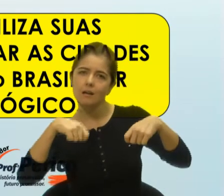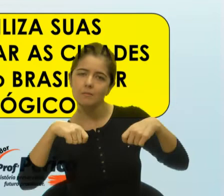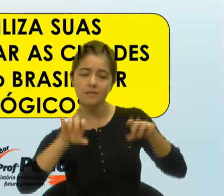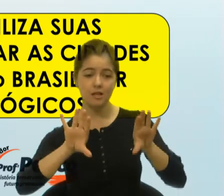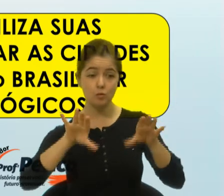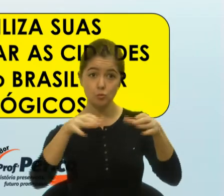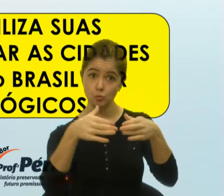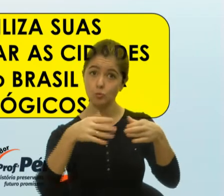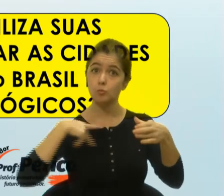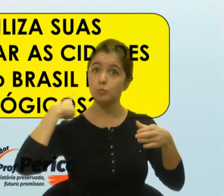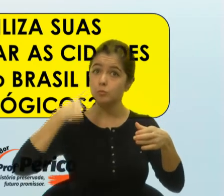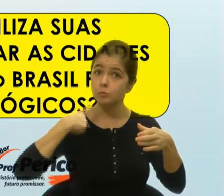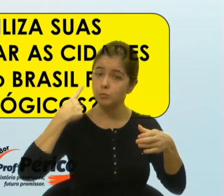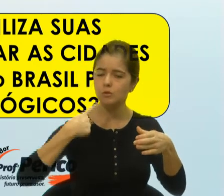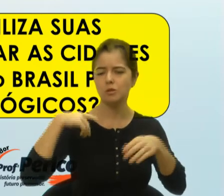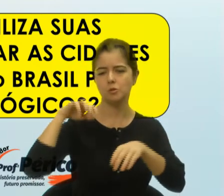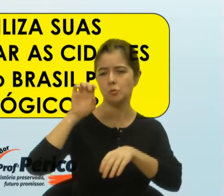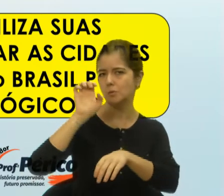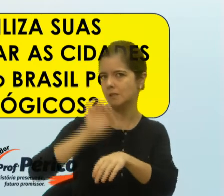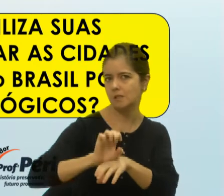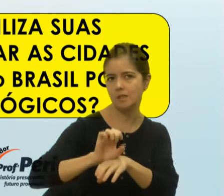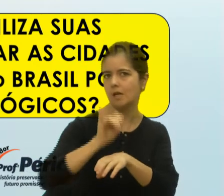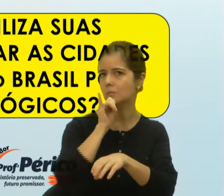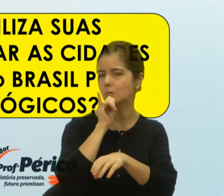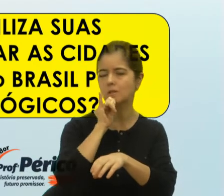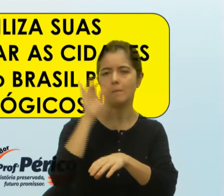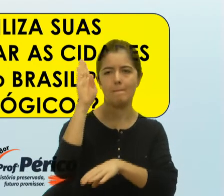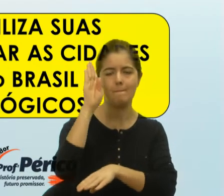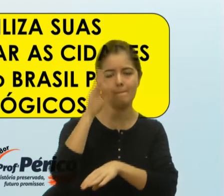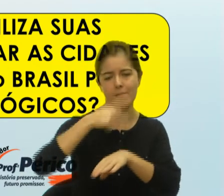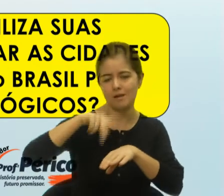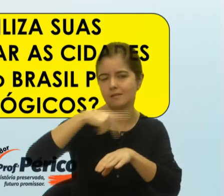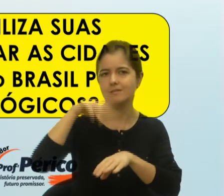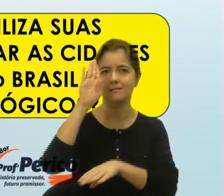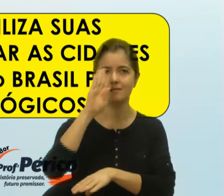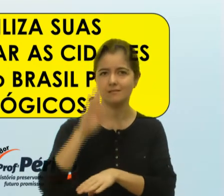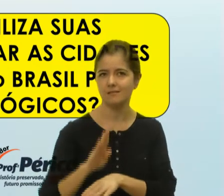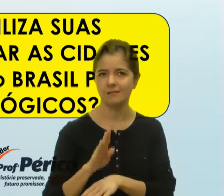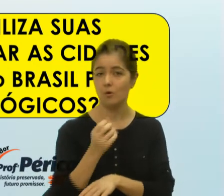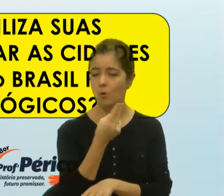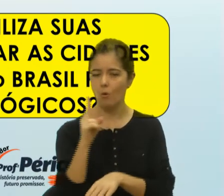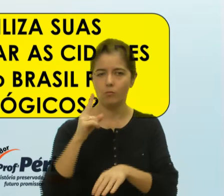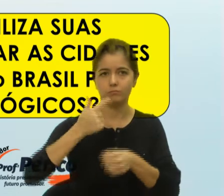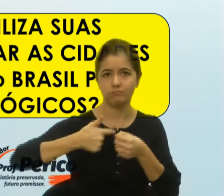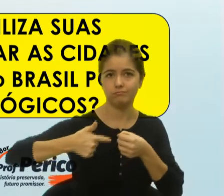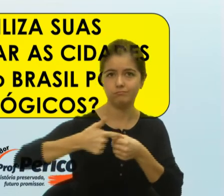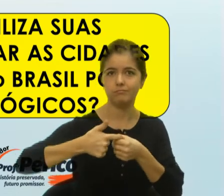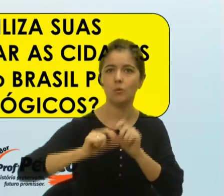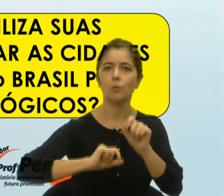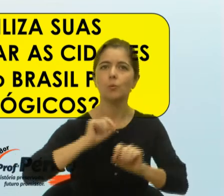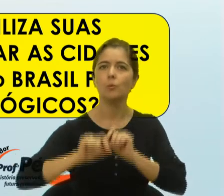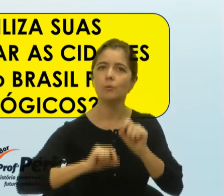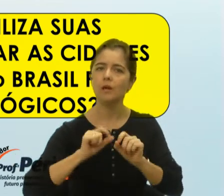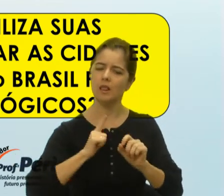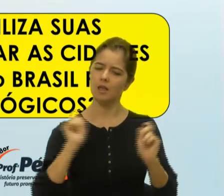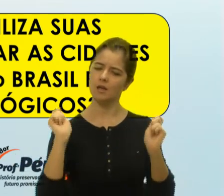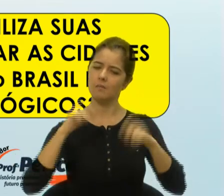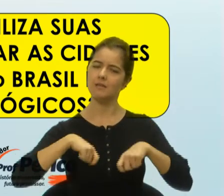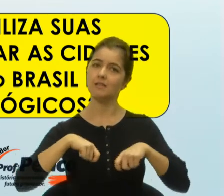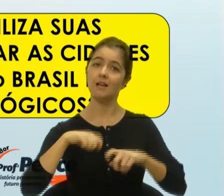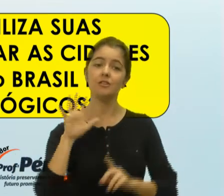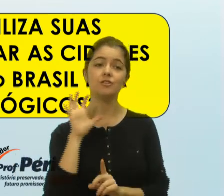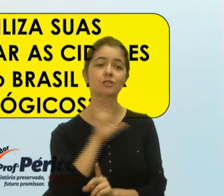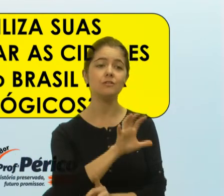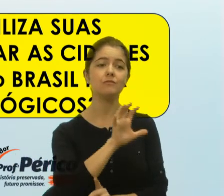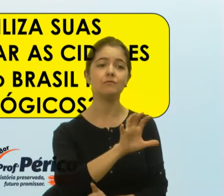político, um Estado, por exemplo, um país, um município, para influenciar indiretamente o